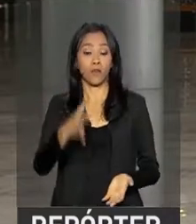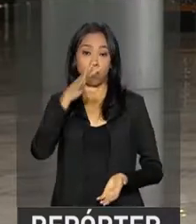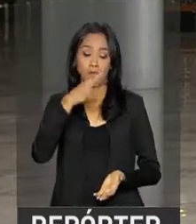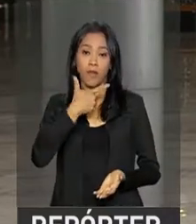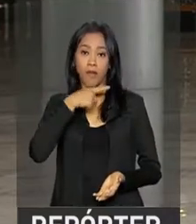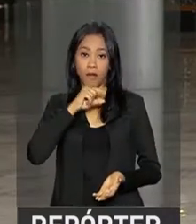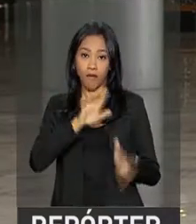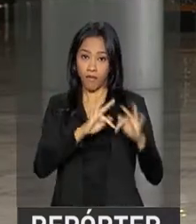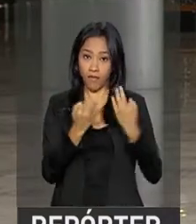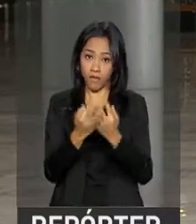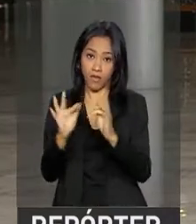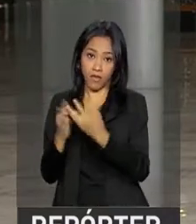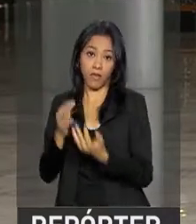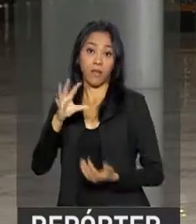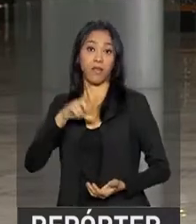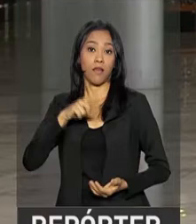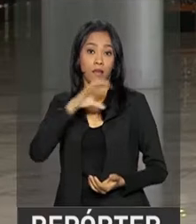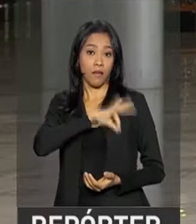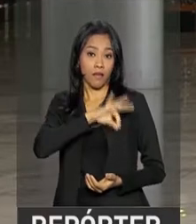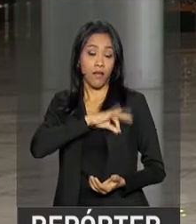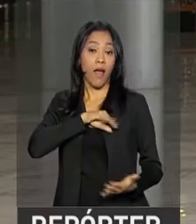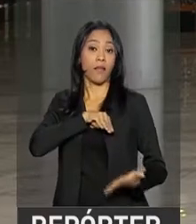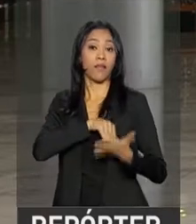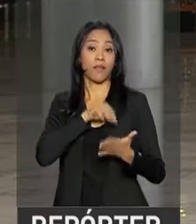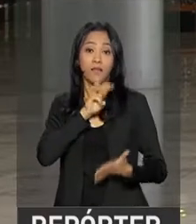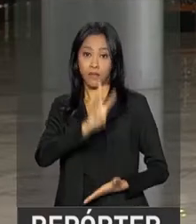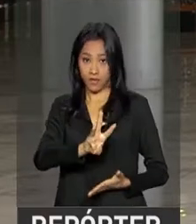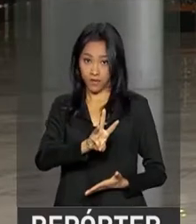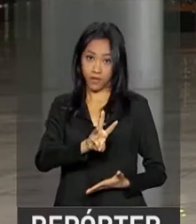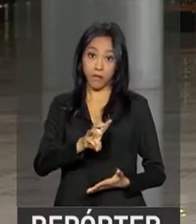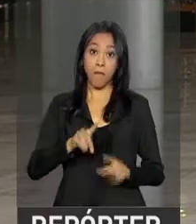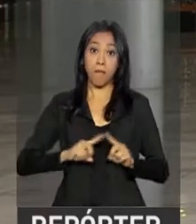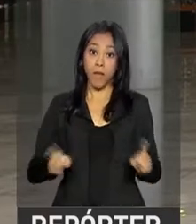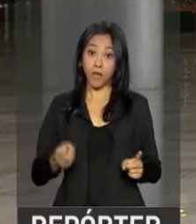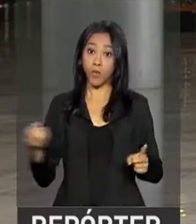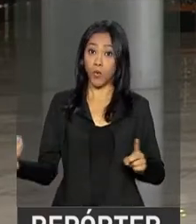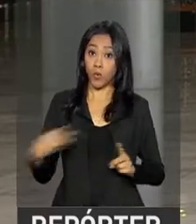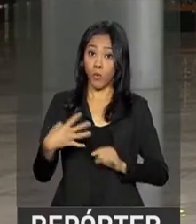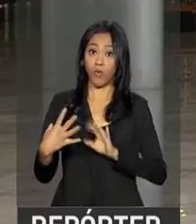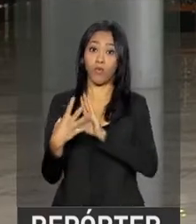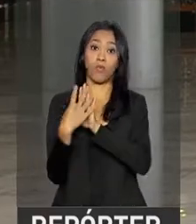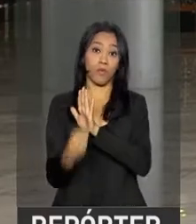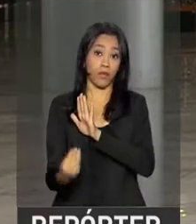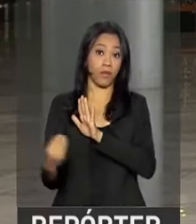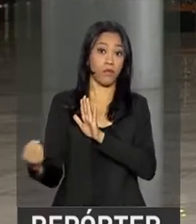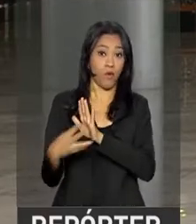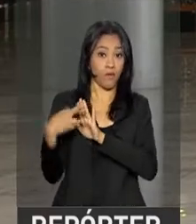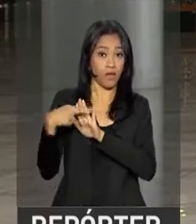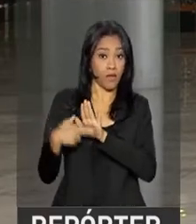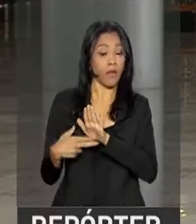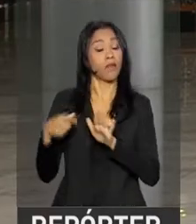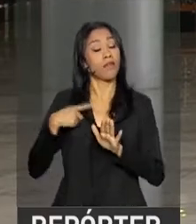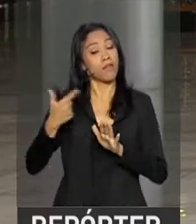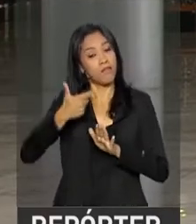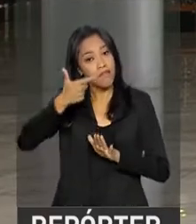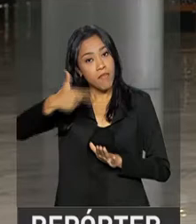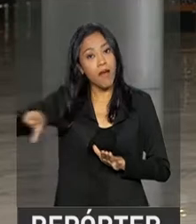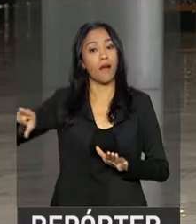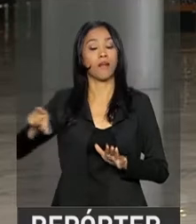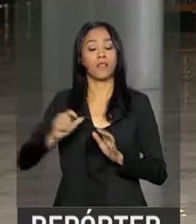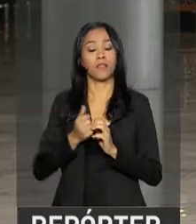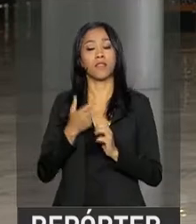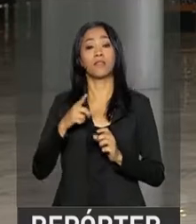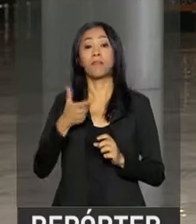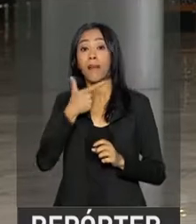por pessoa de até três salários mínimos mas agora o novo fies trouxe mais modalidades e ampliou para